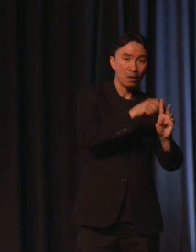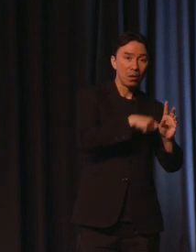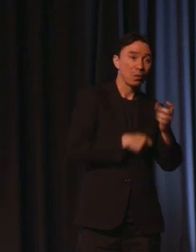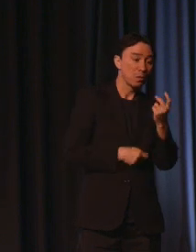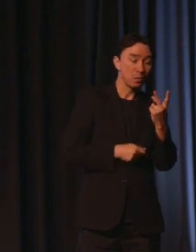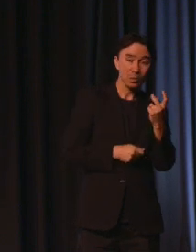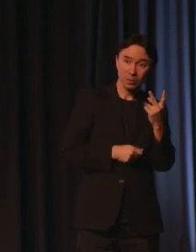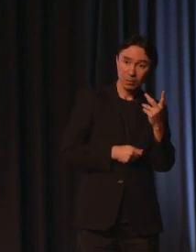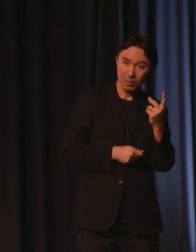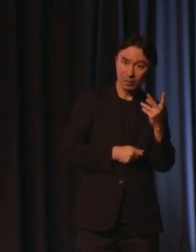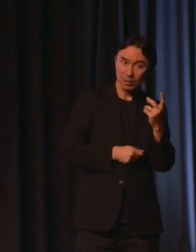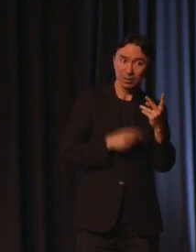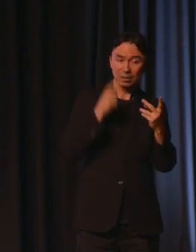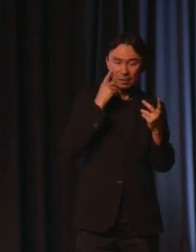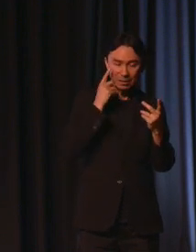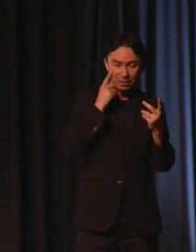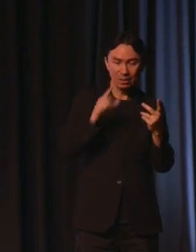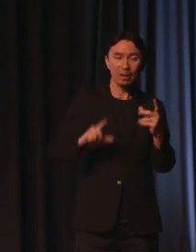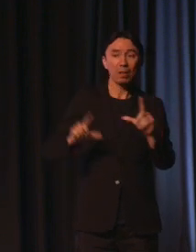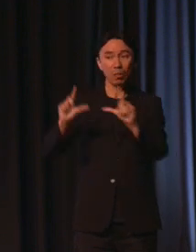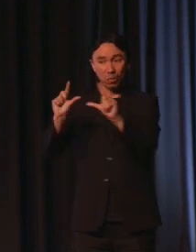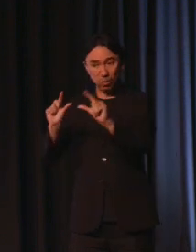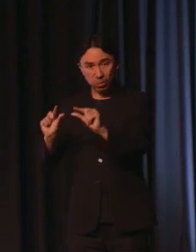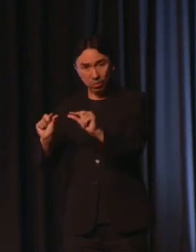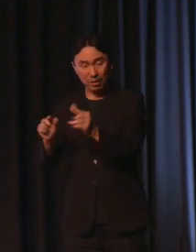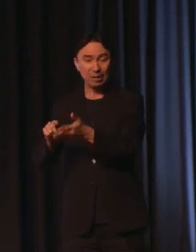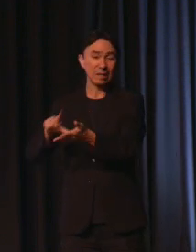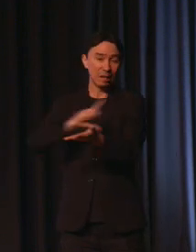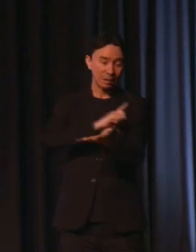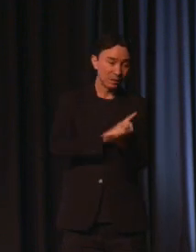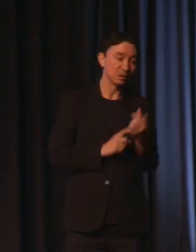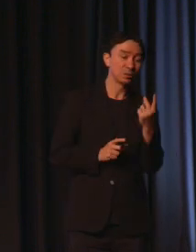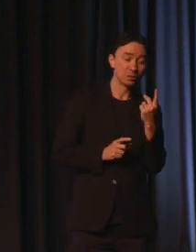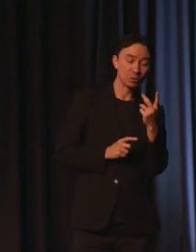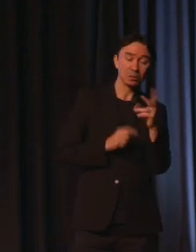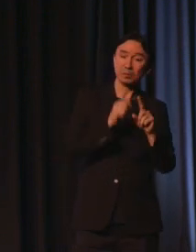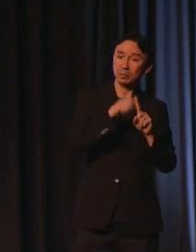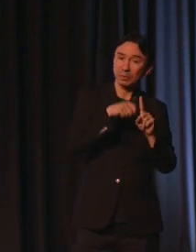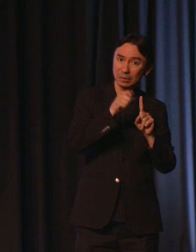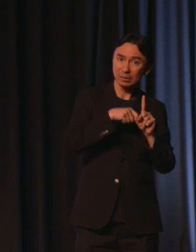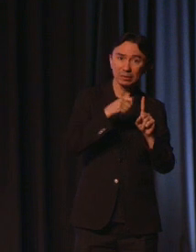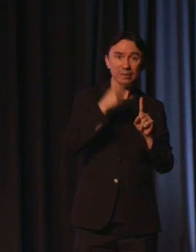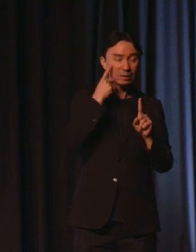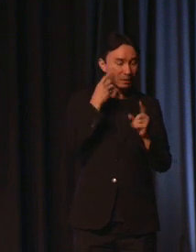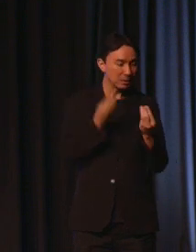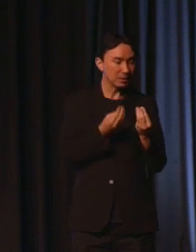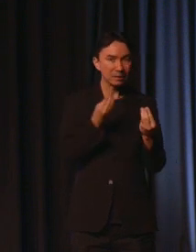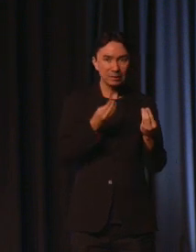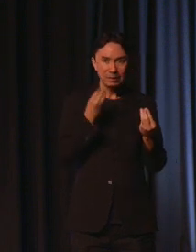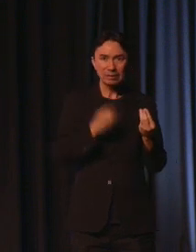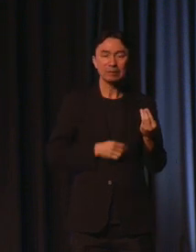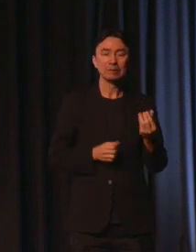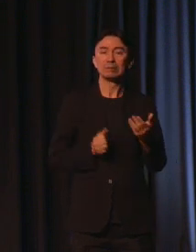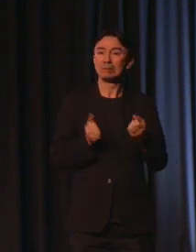trabalhar 12 meses antes, para tentar ver, não ter problema em uma transição contratual. Mas, mesmo